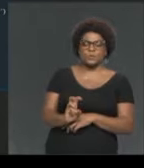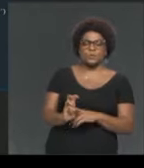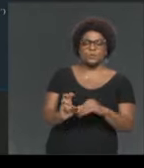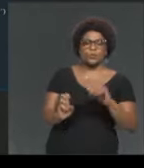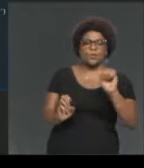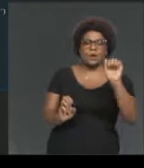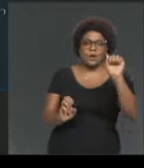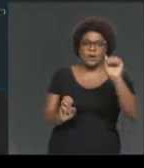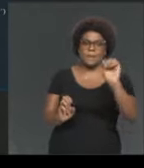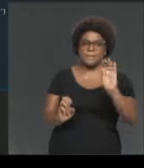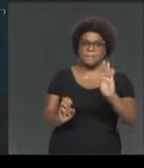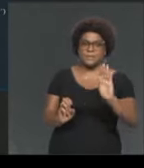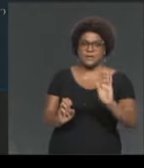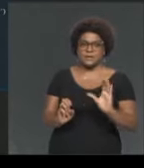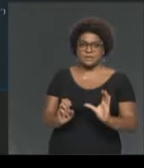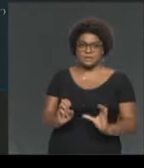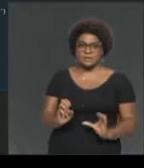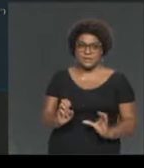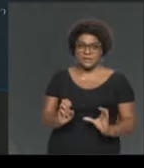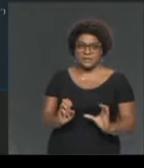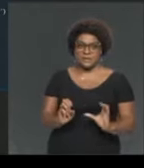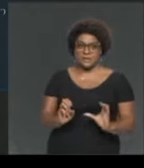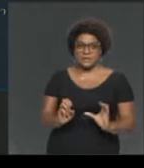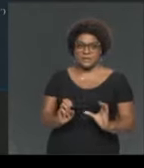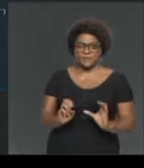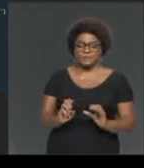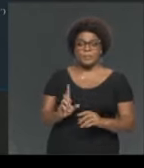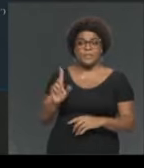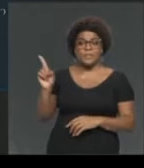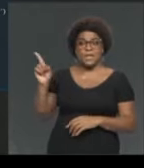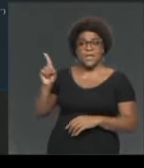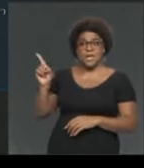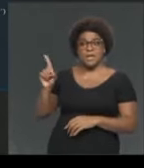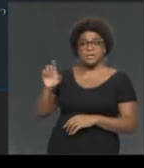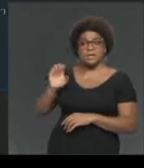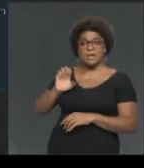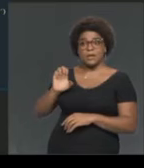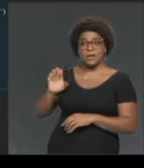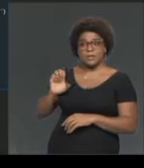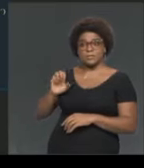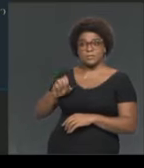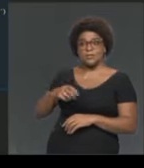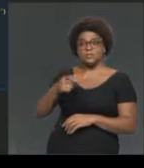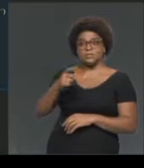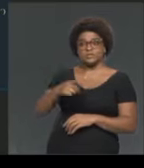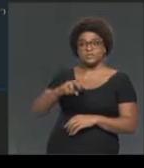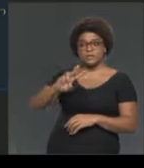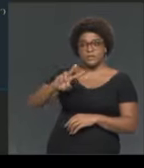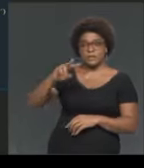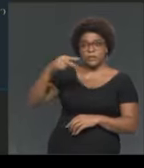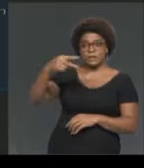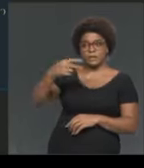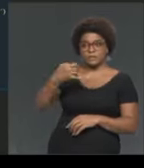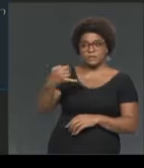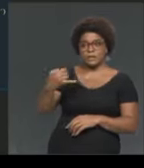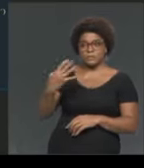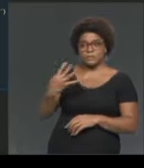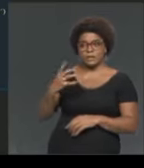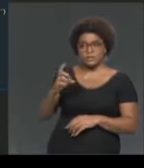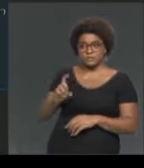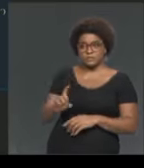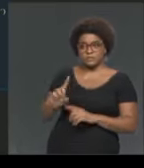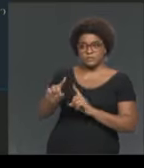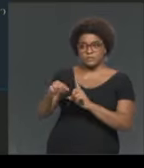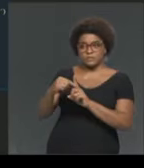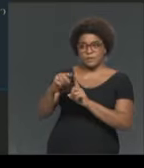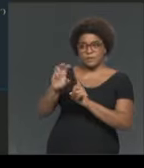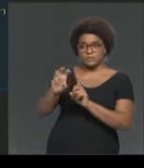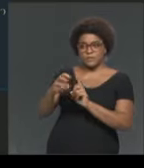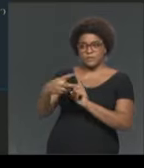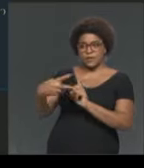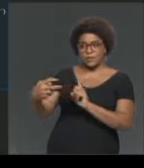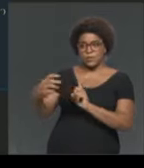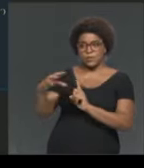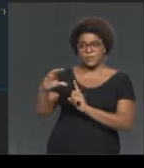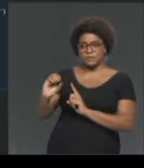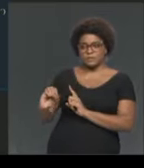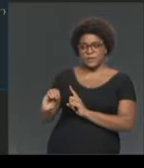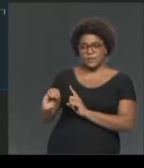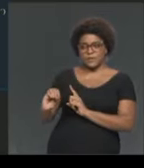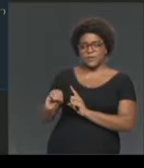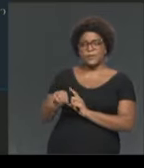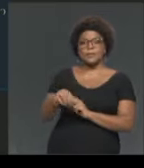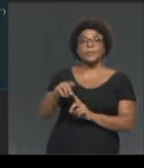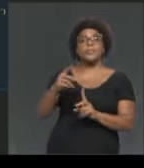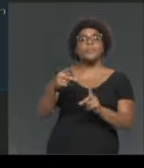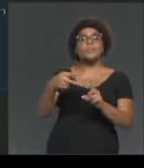ao quadrado menos 4x mais 5 igual a 0, o delta é positivo, desculpa, o delta é negativo, não há raízes